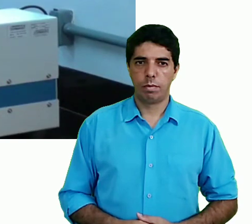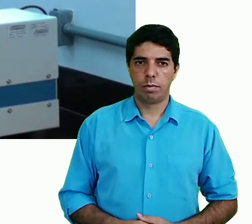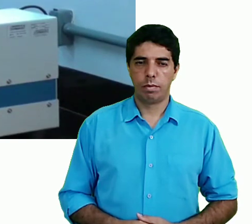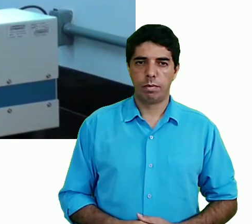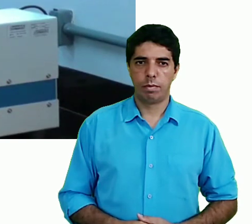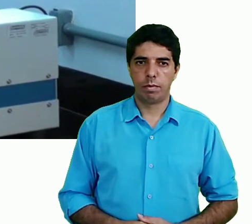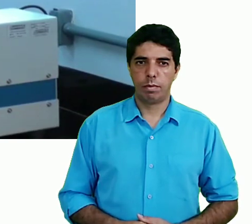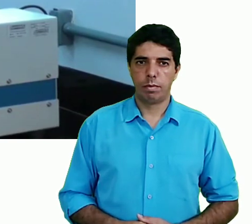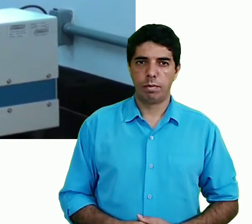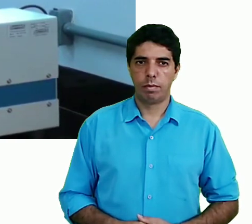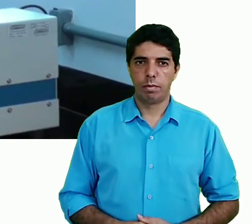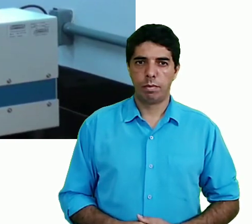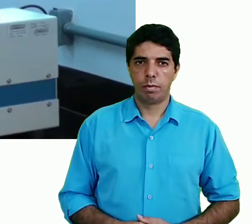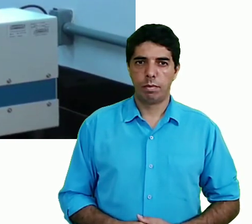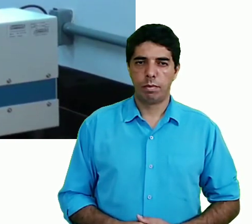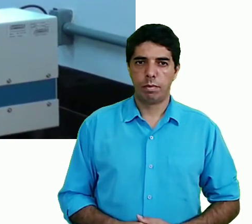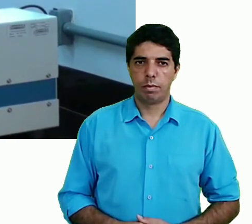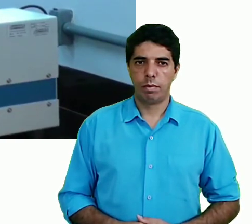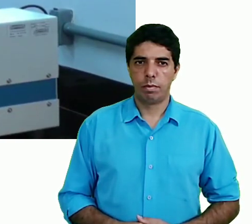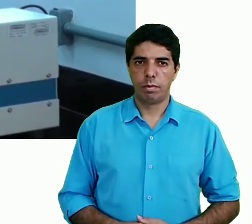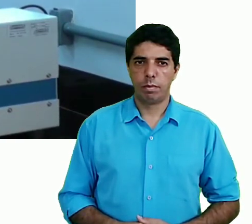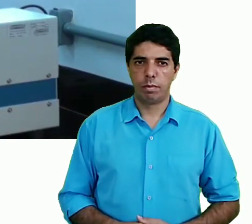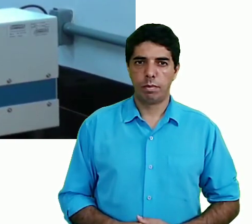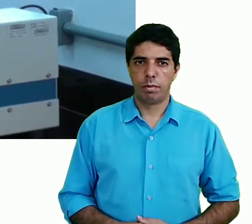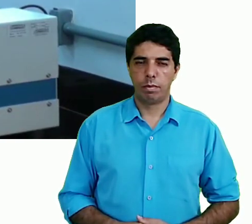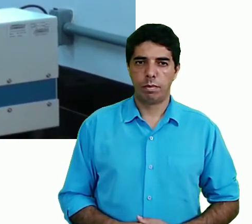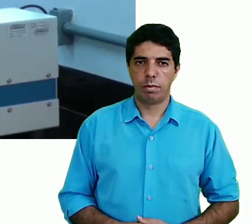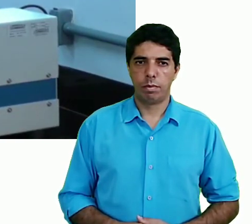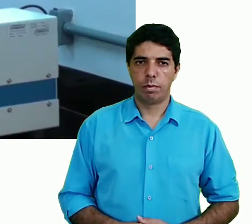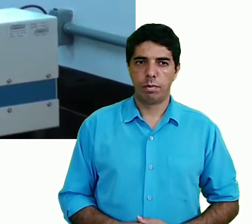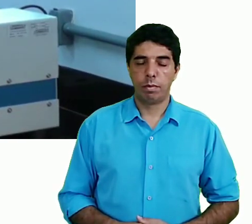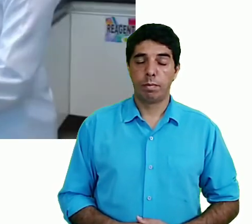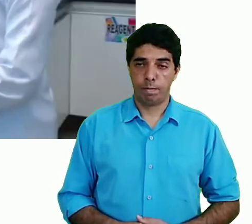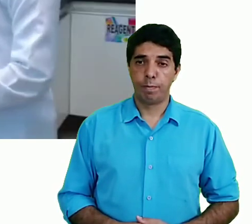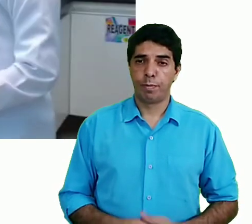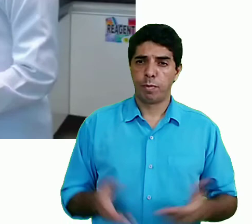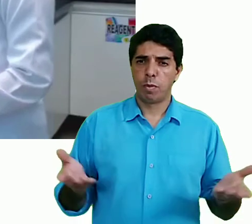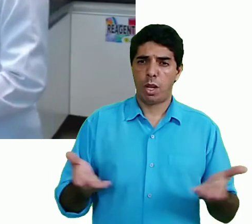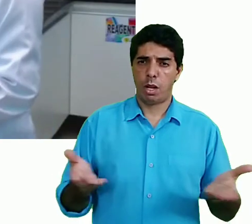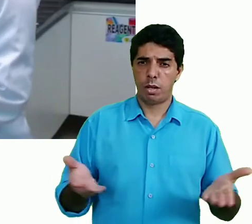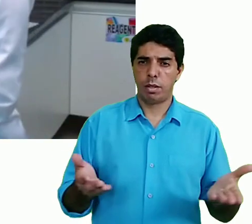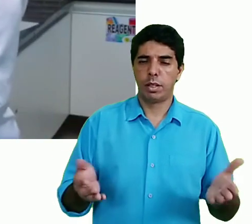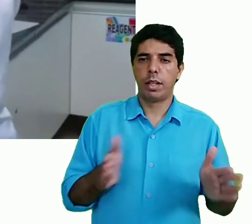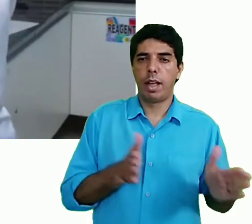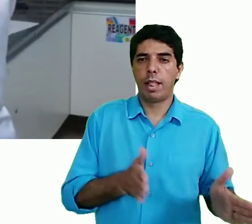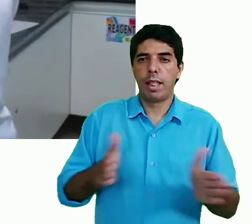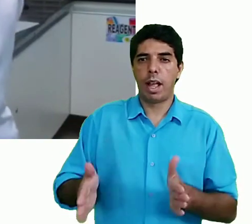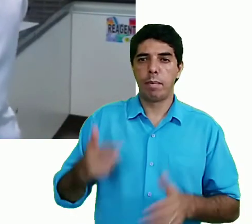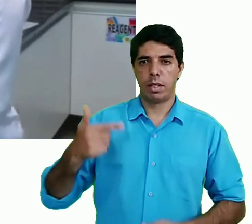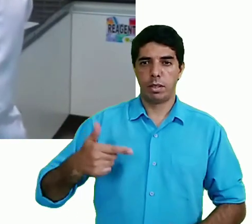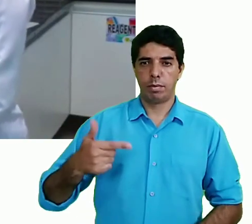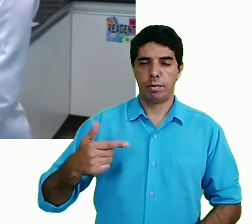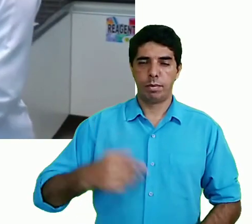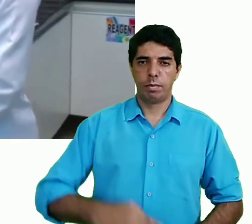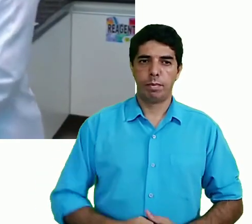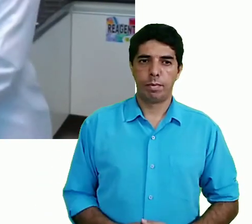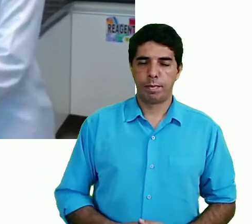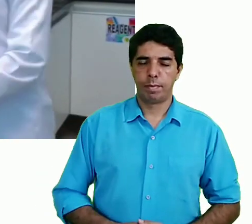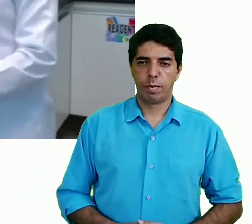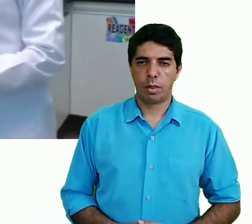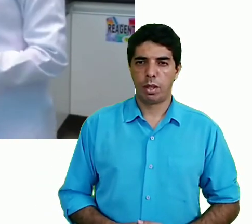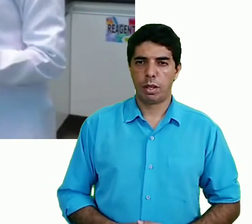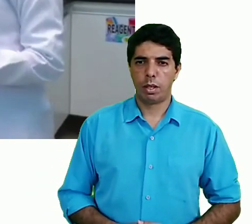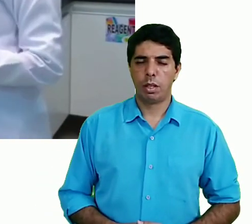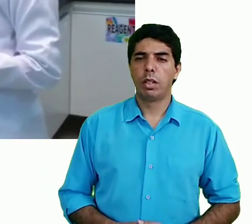Então, Então, a próxima etapa é o que,